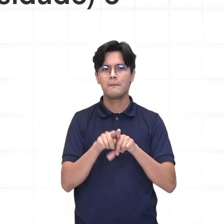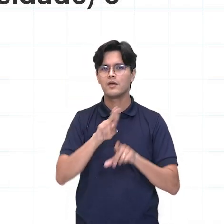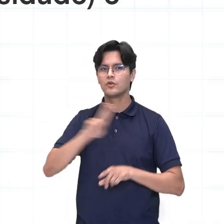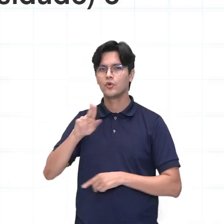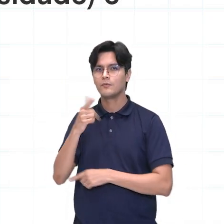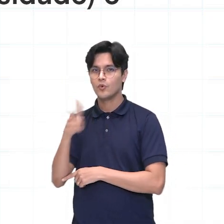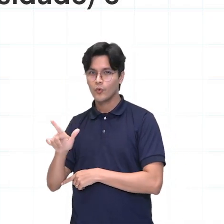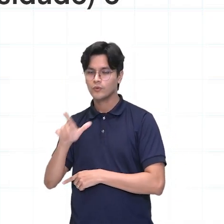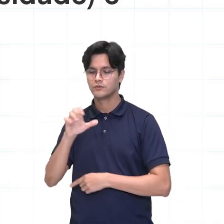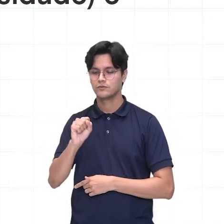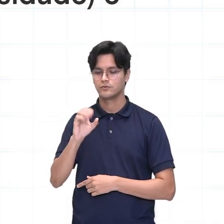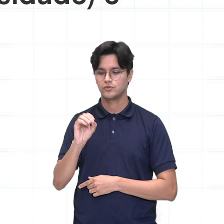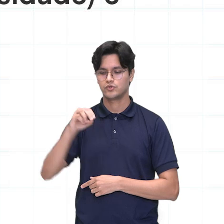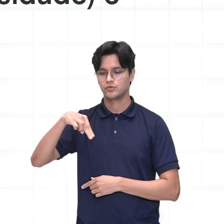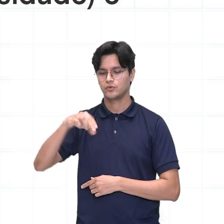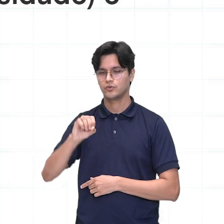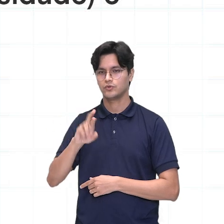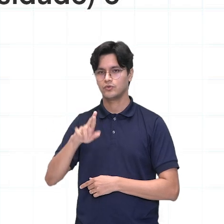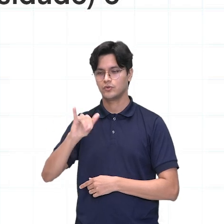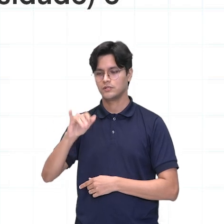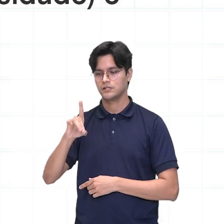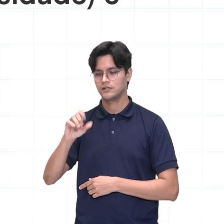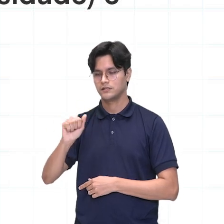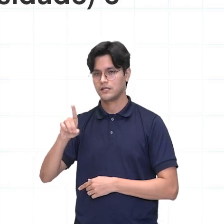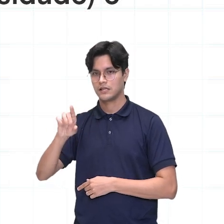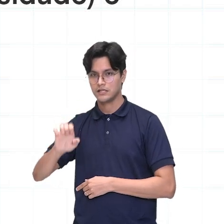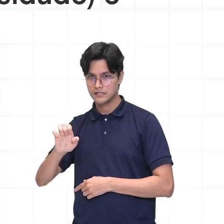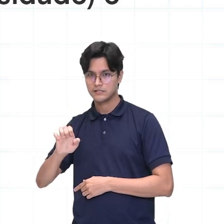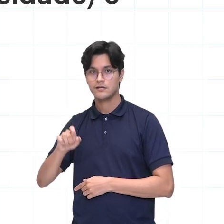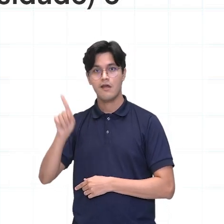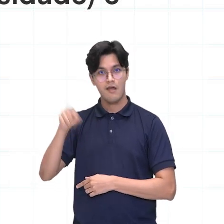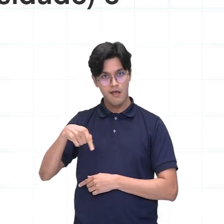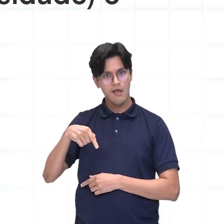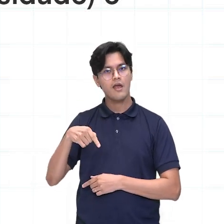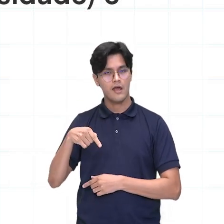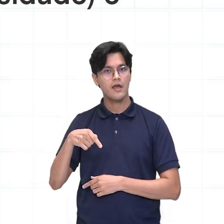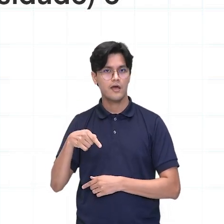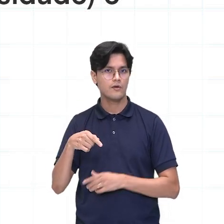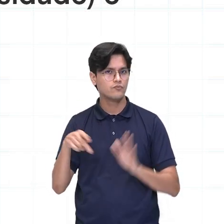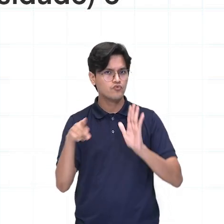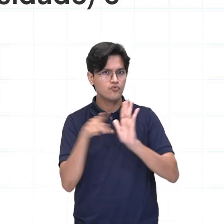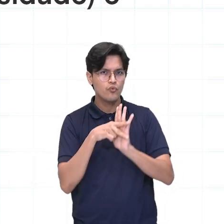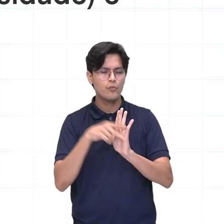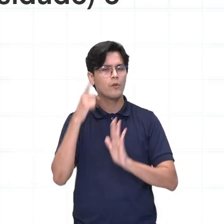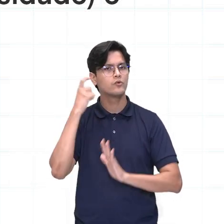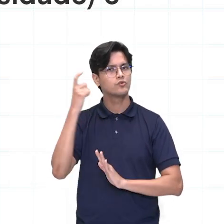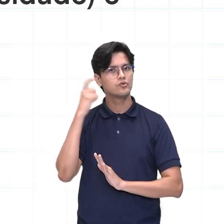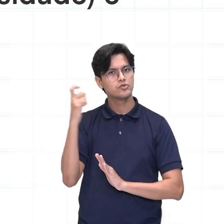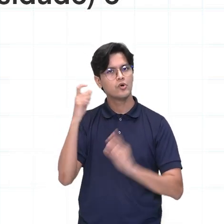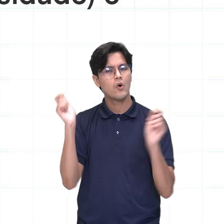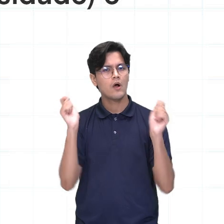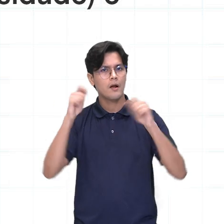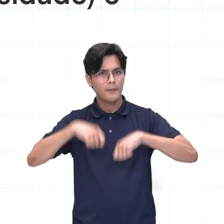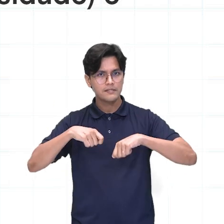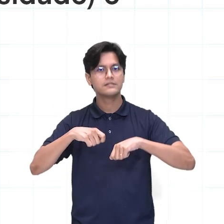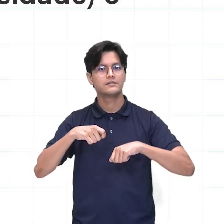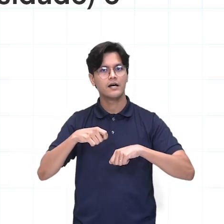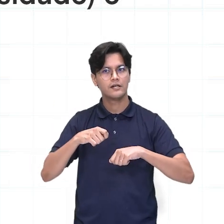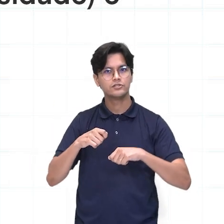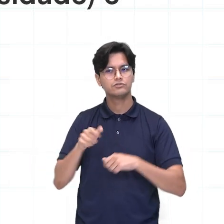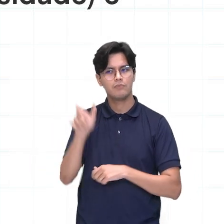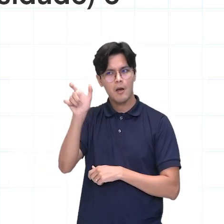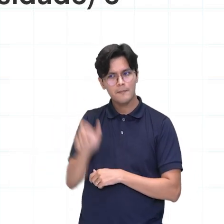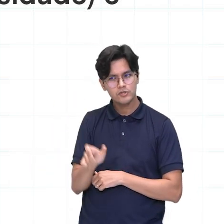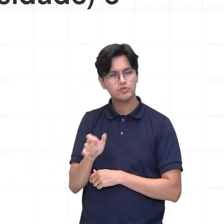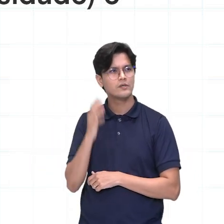de sonoridade. É uma propriedade do som que permite ao ouvinte distinguir se o som